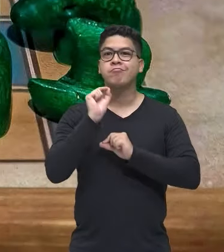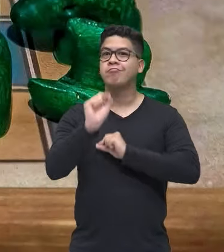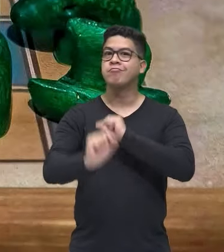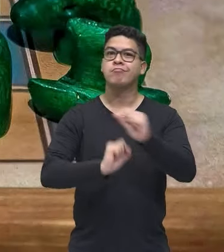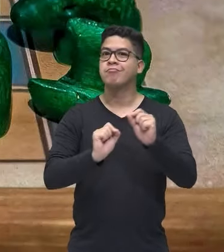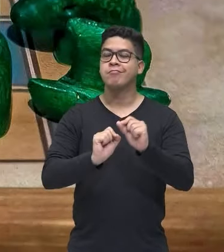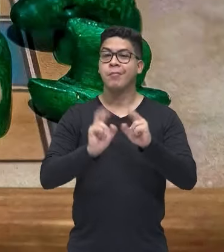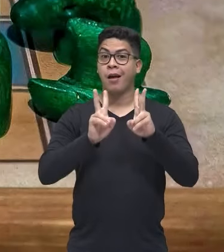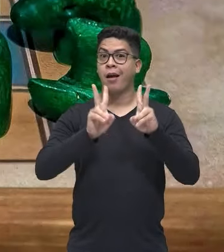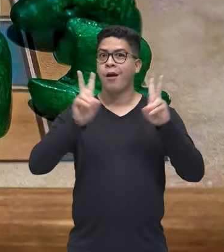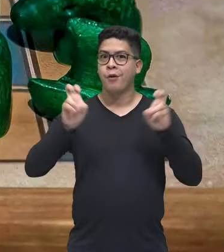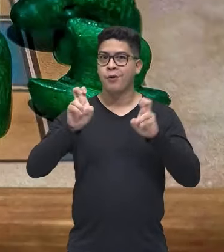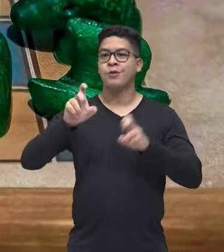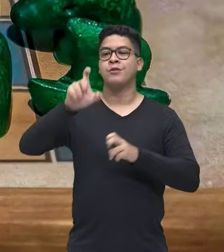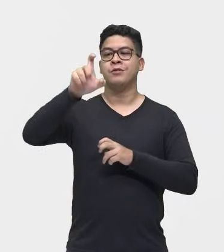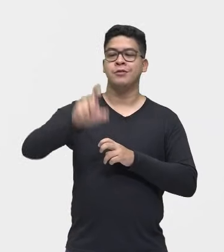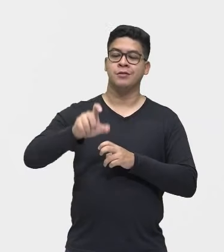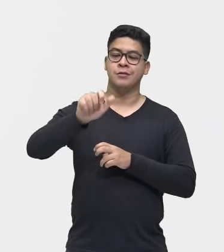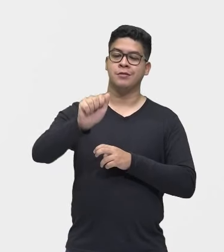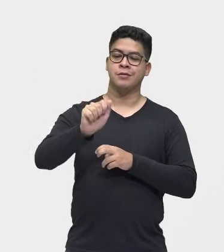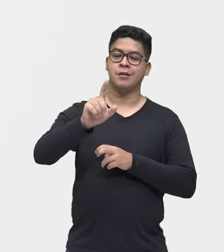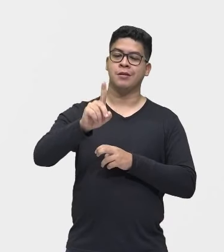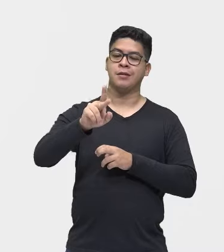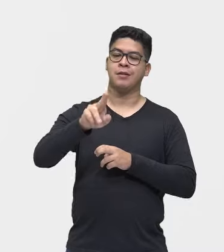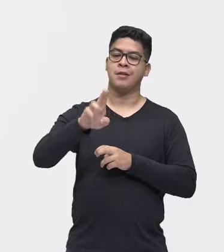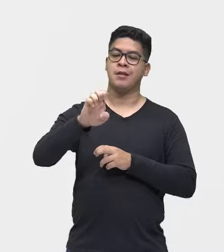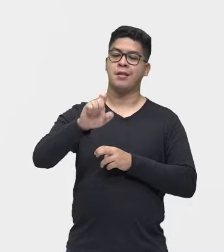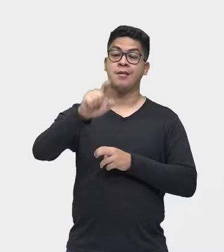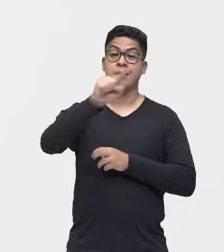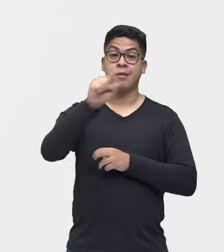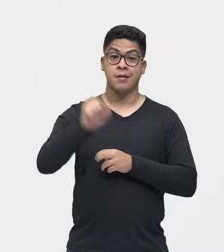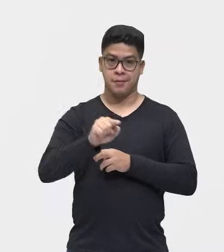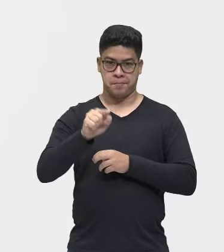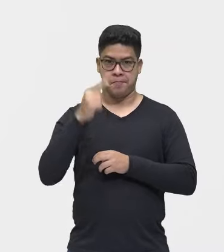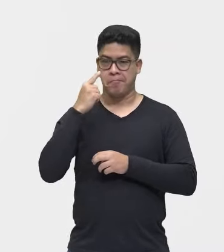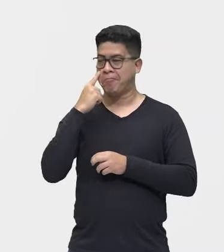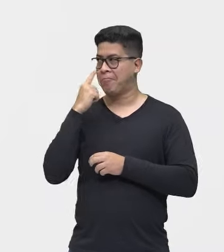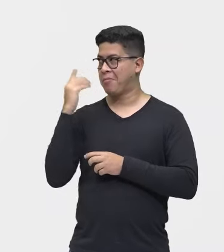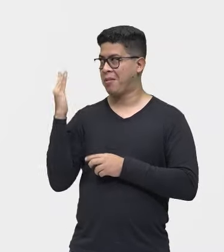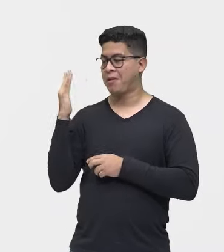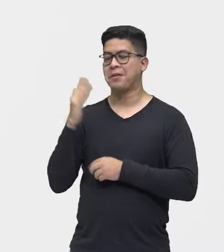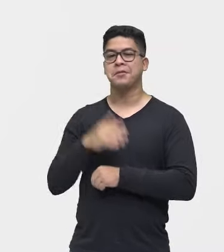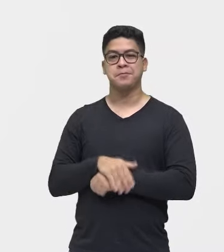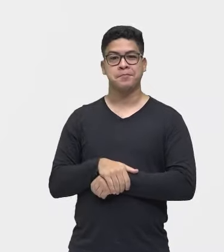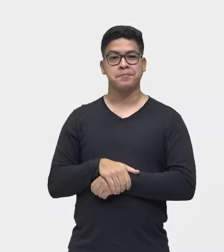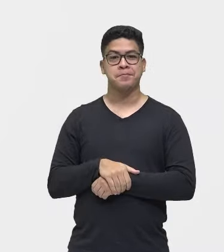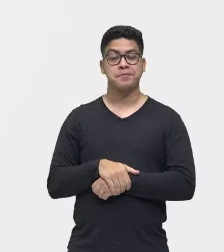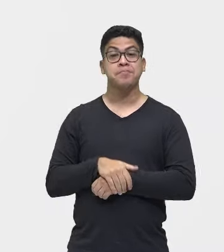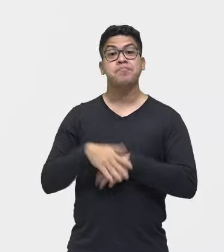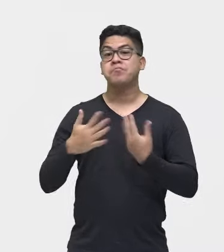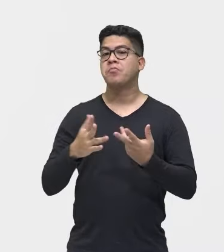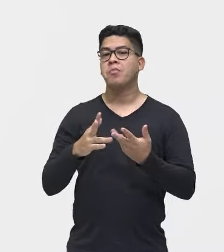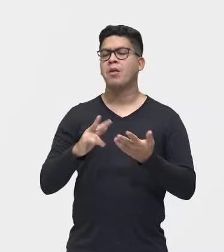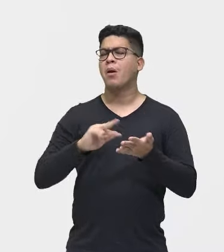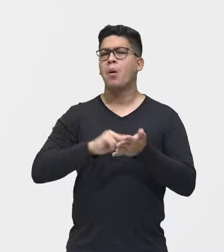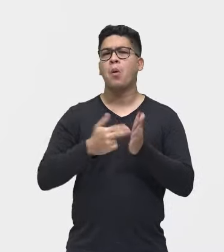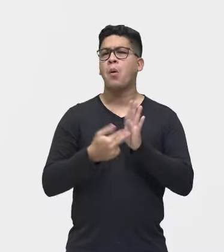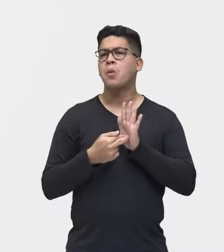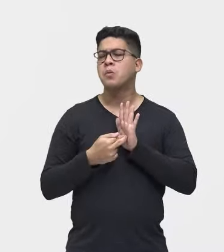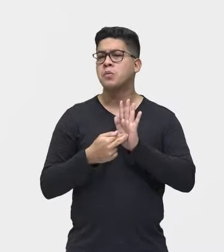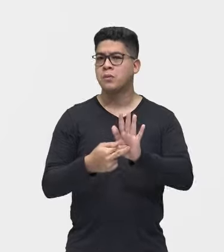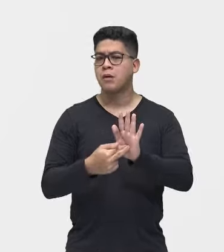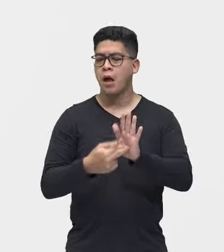vamos falar um pouquinho mais a respeito do xadrez de hoje. Vamos lá? Então, o xadrez, ele representa a batalha